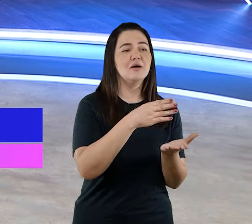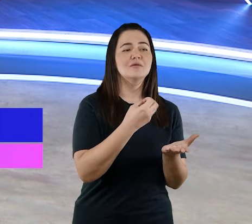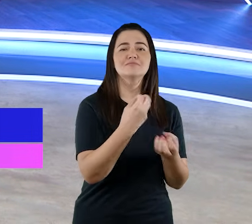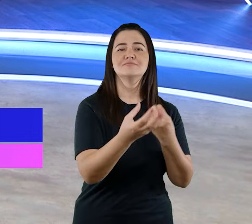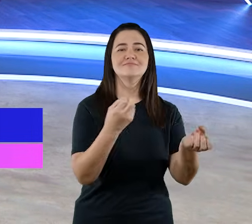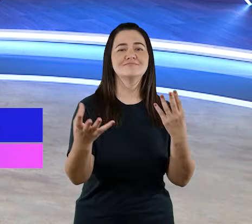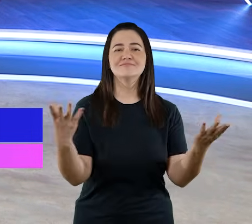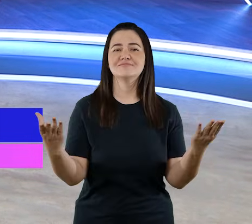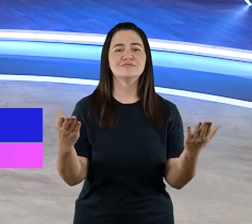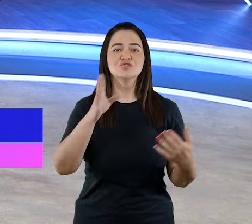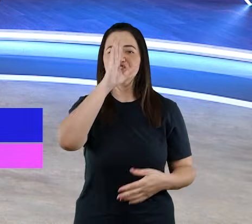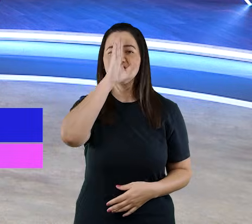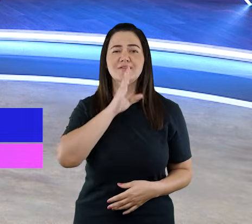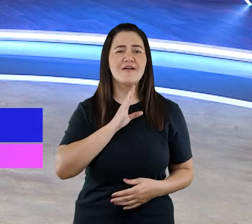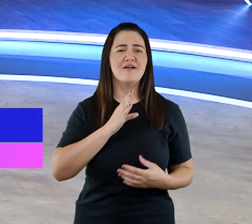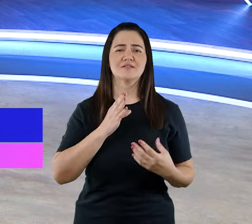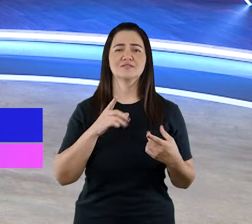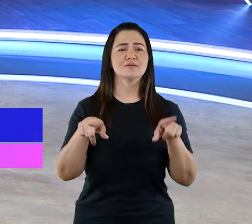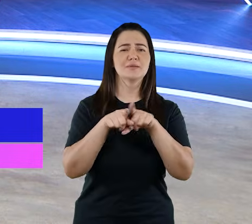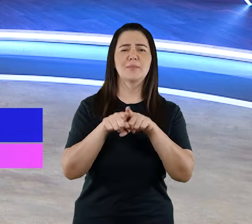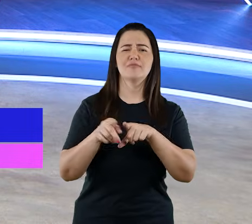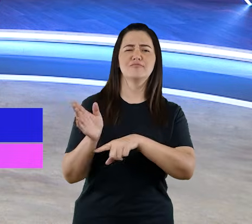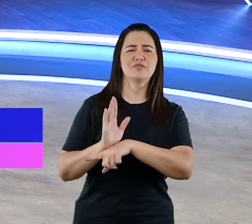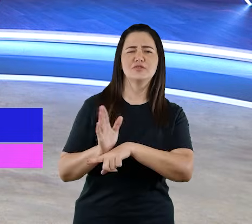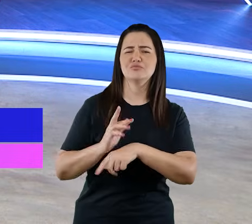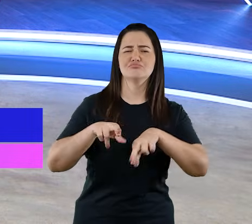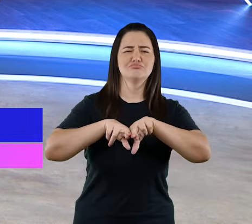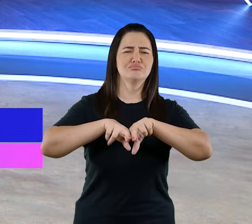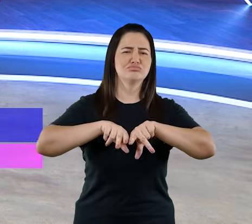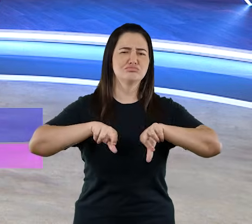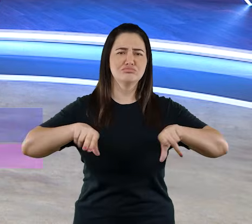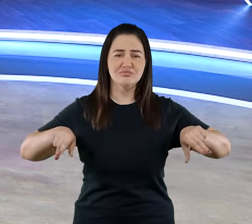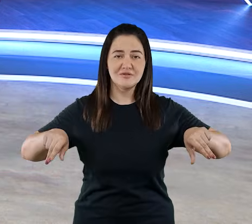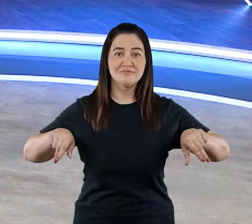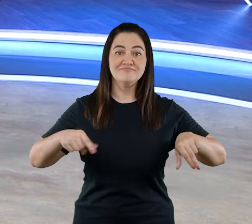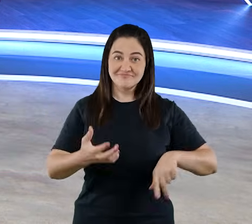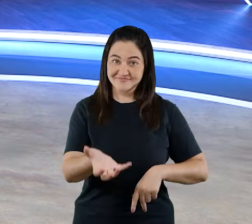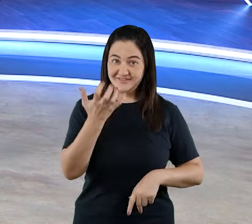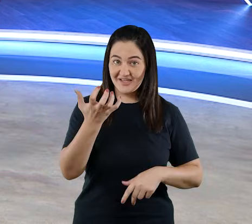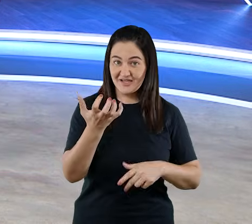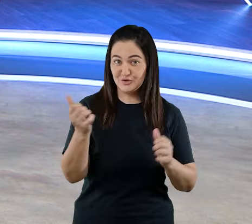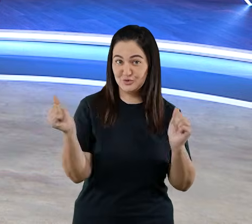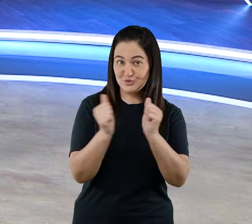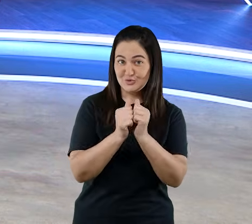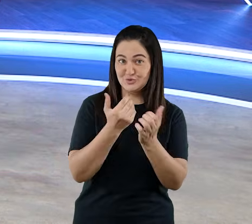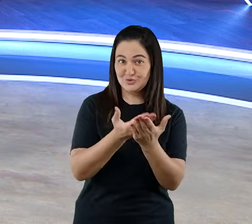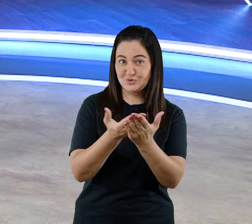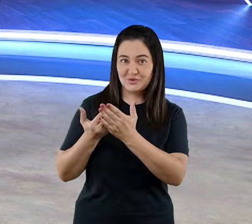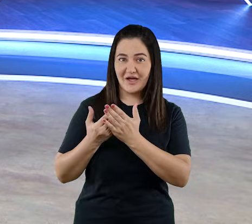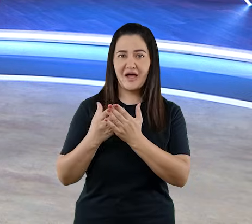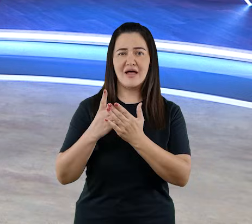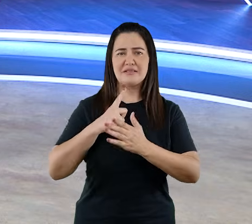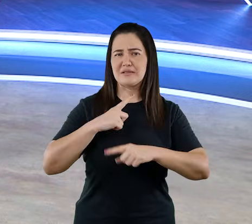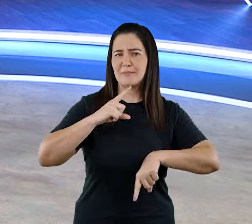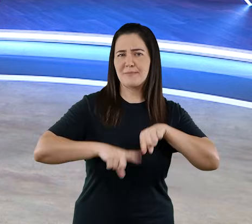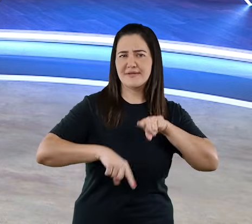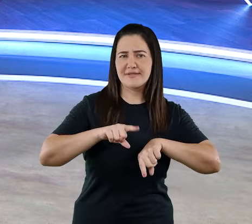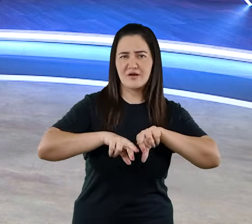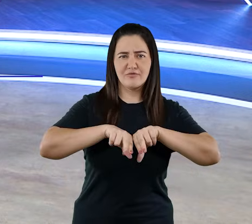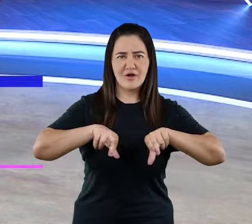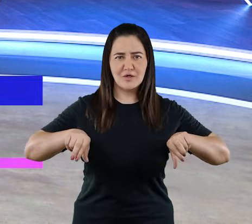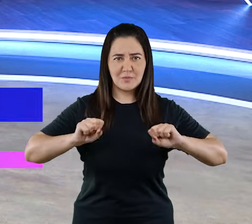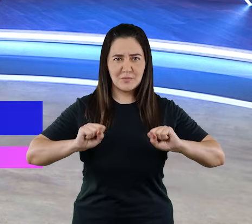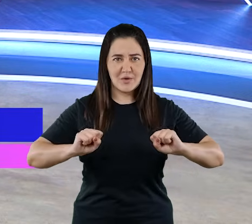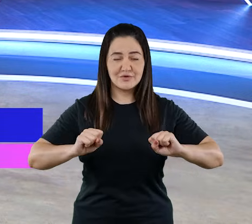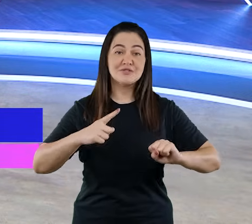semana, oferecendo tantos conteúdos da palavra do Senhor. E se você quer entrar na nossa escola bíblica, você pode ligar para